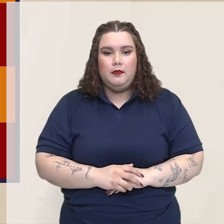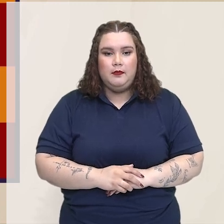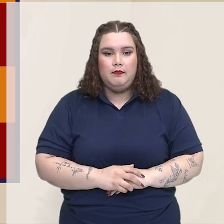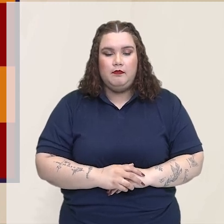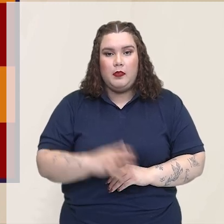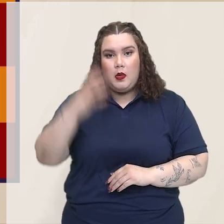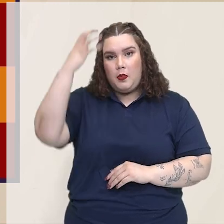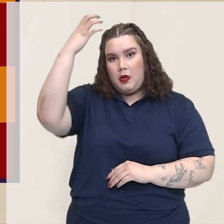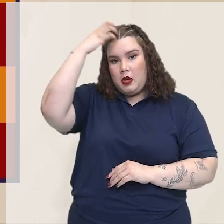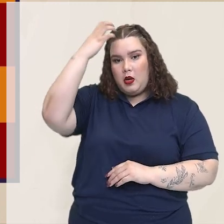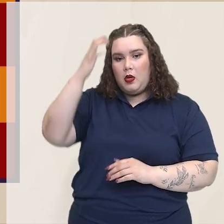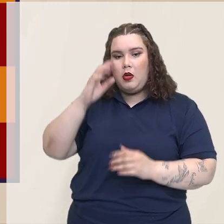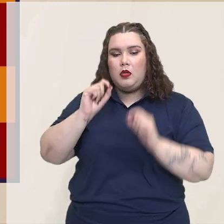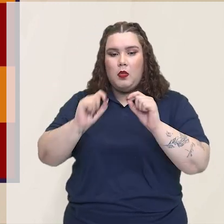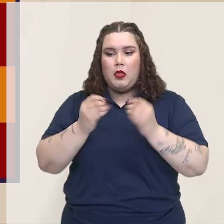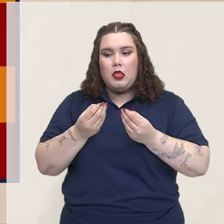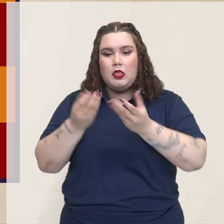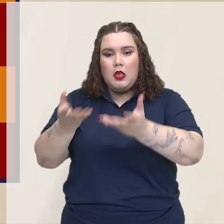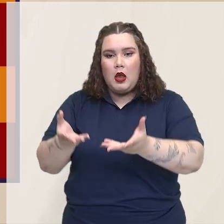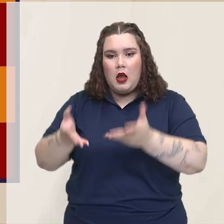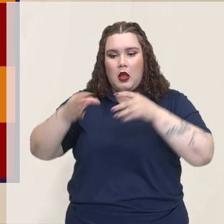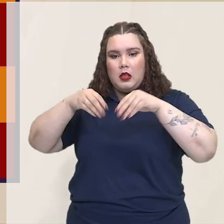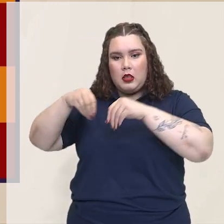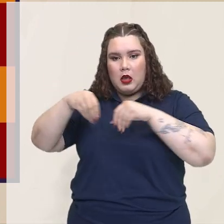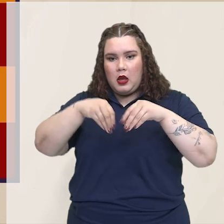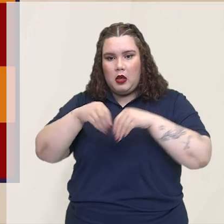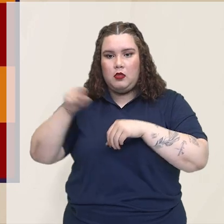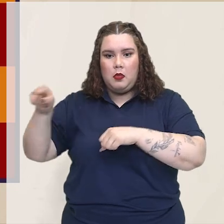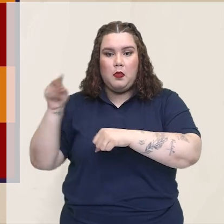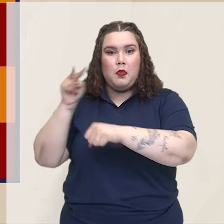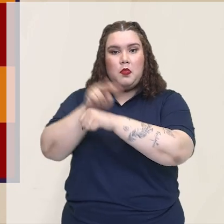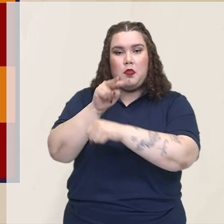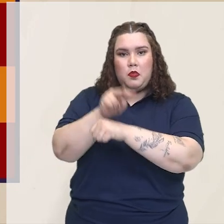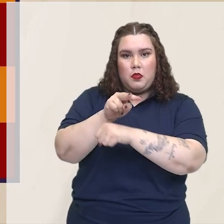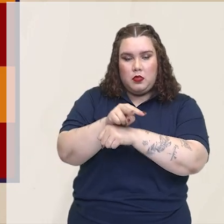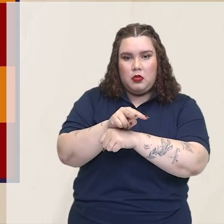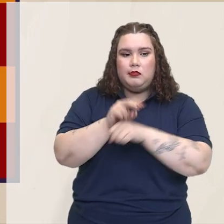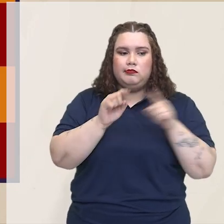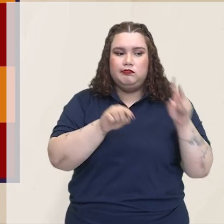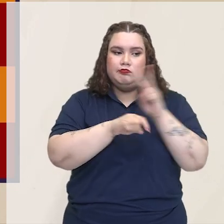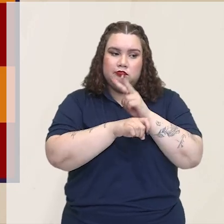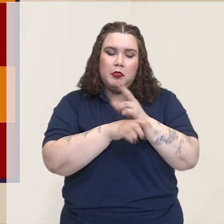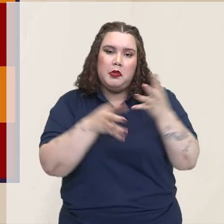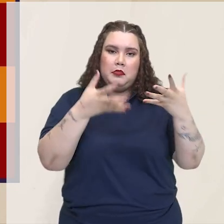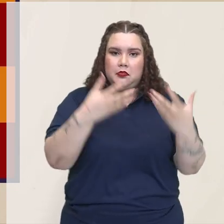O rei confia uma parte de suas terras ao cuidado do nobre, que aceita com respeito.